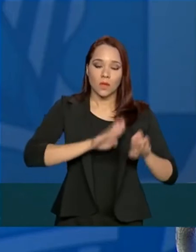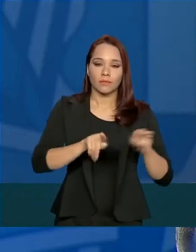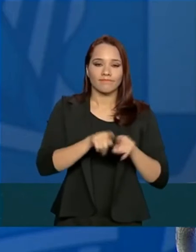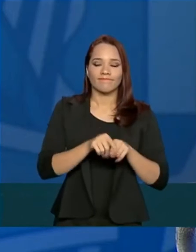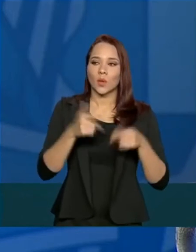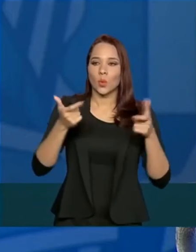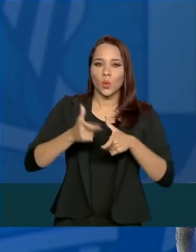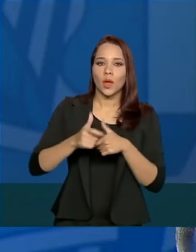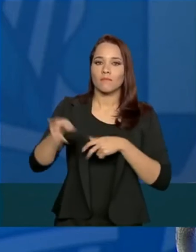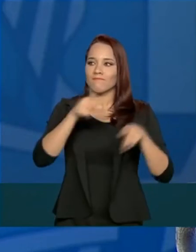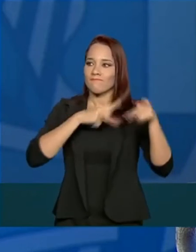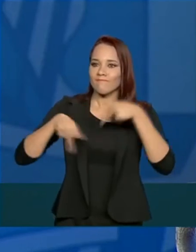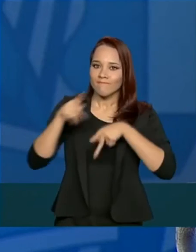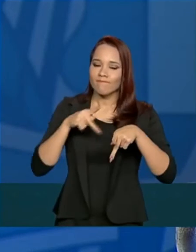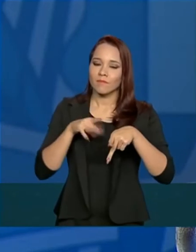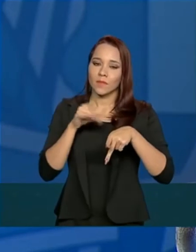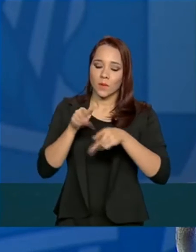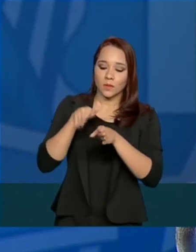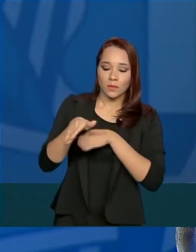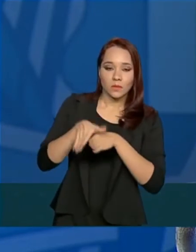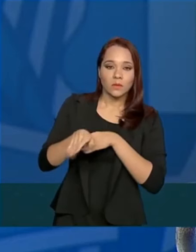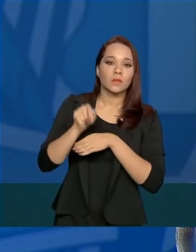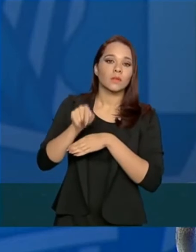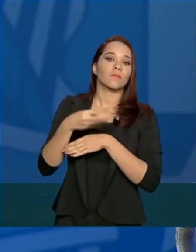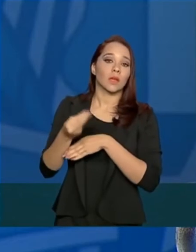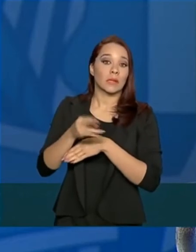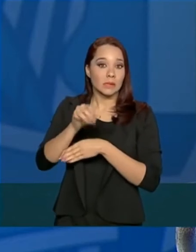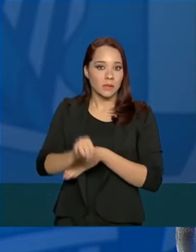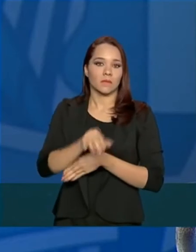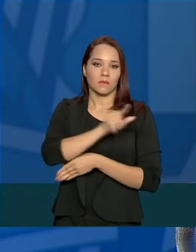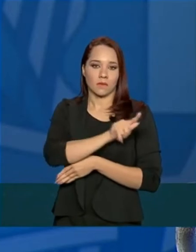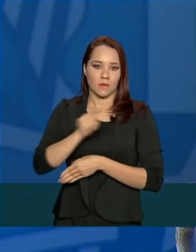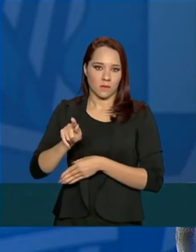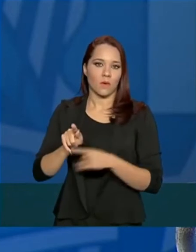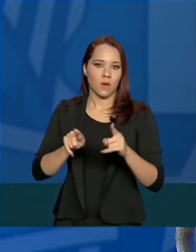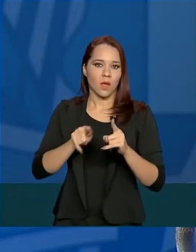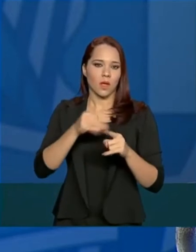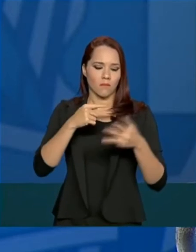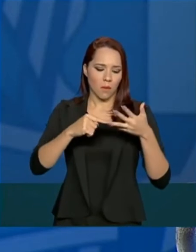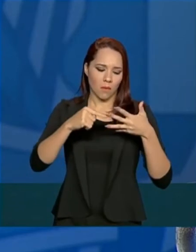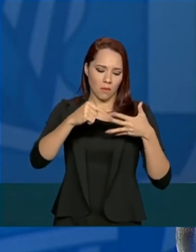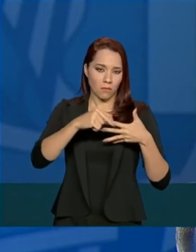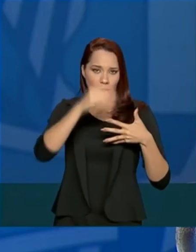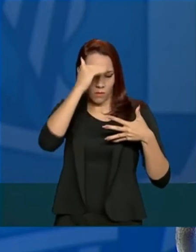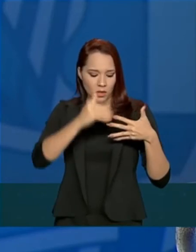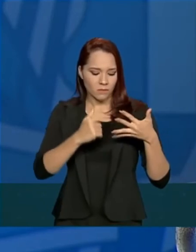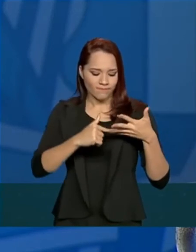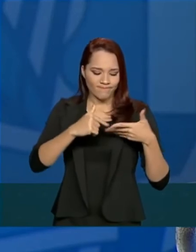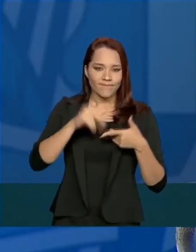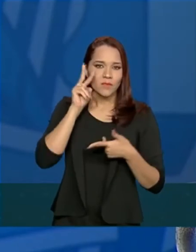etc. Então, essas recomendações vêm a reforçar que, caso o gestor adote essas medidas, analisando a